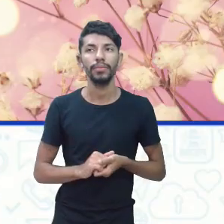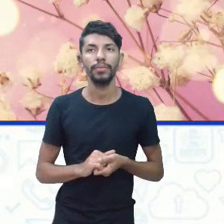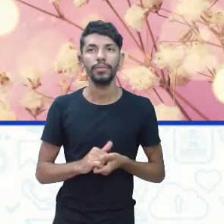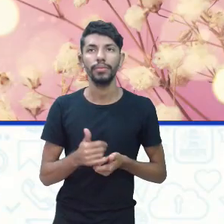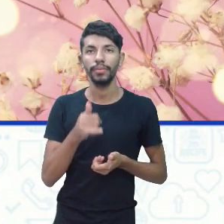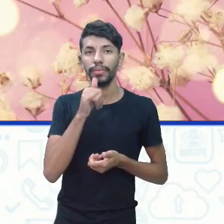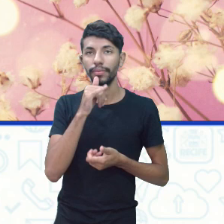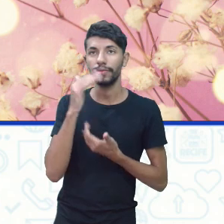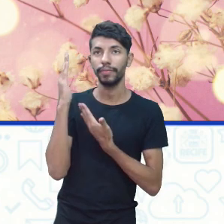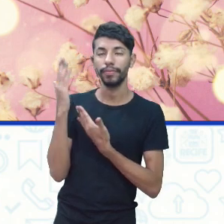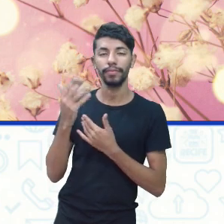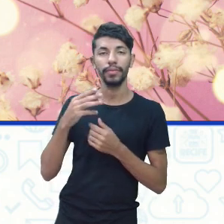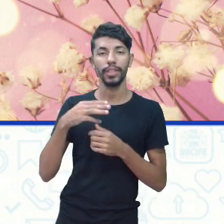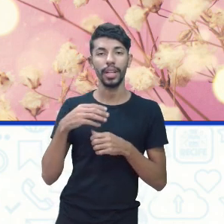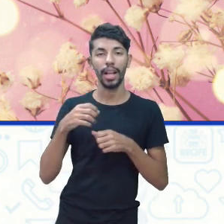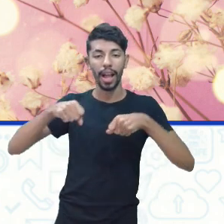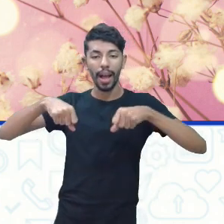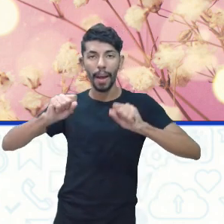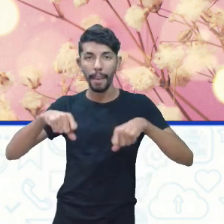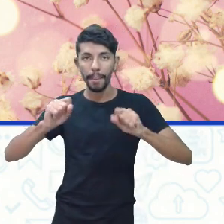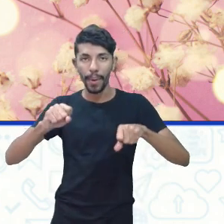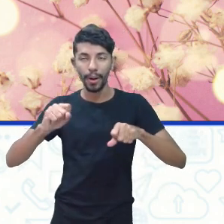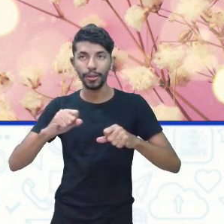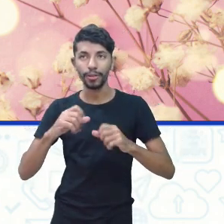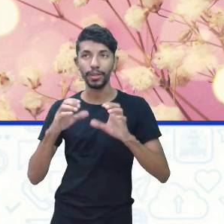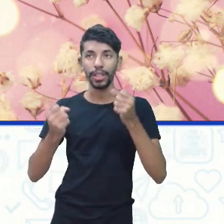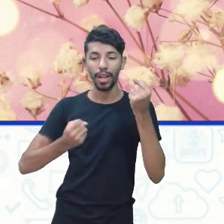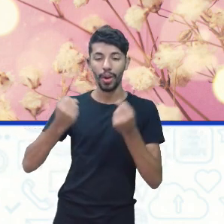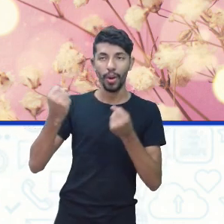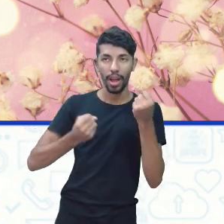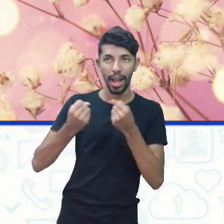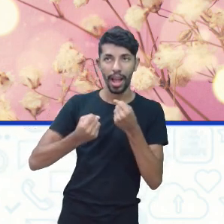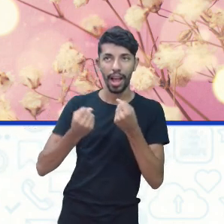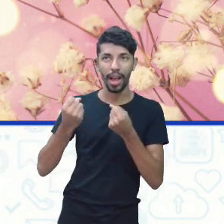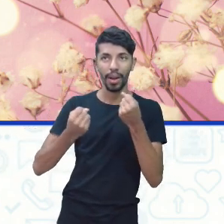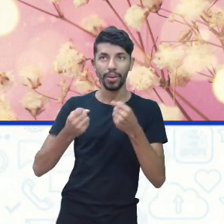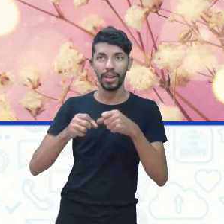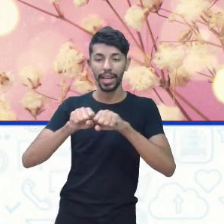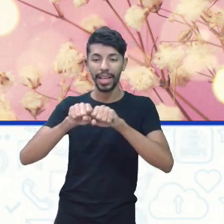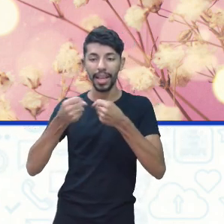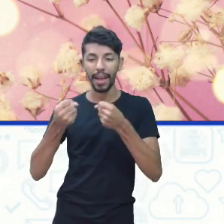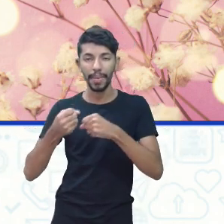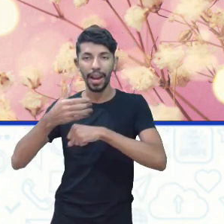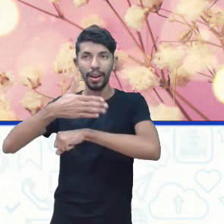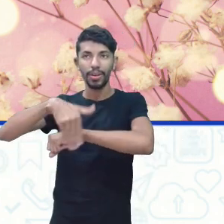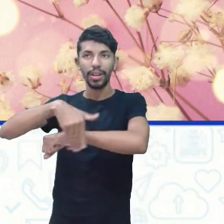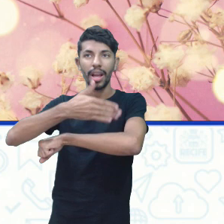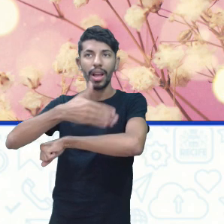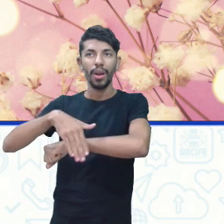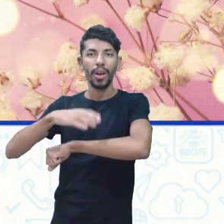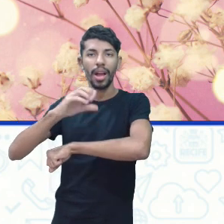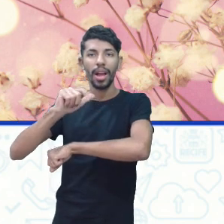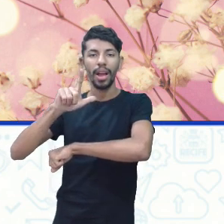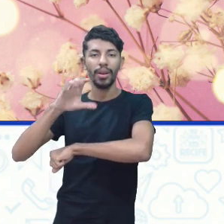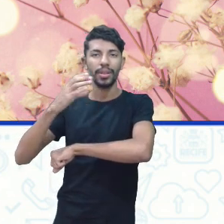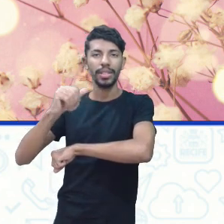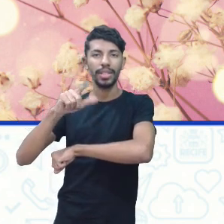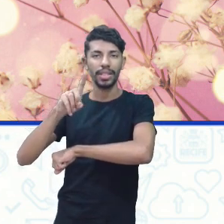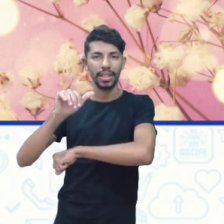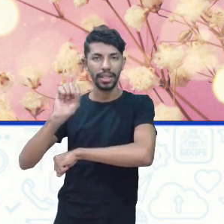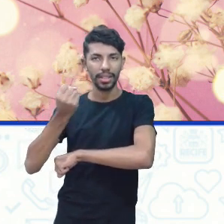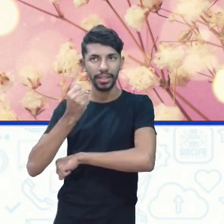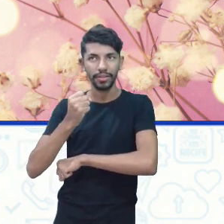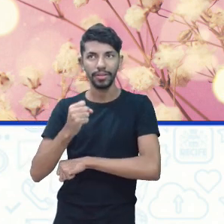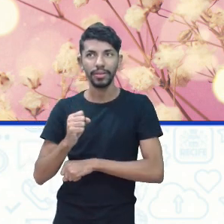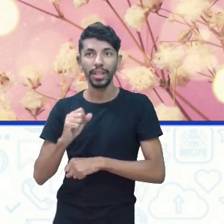A moto e o carro quebraram na Rua das Calçadas. Usei um exemplo de uma